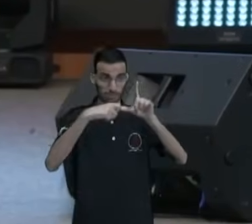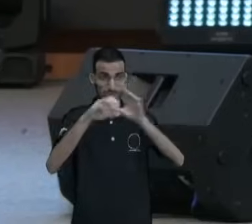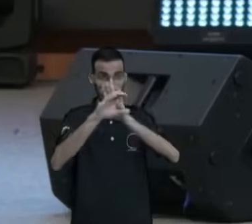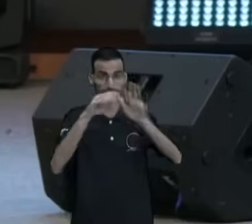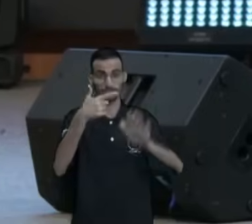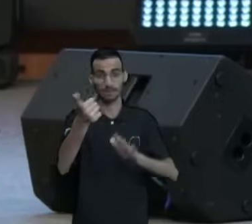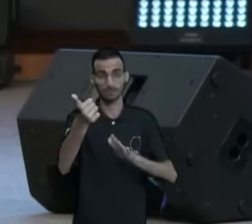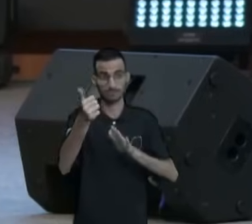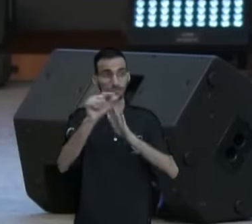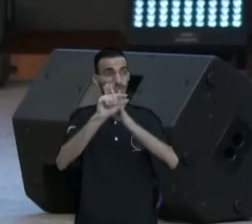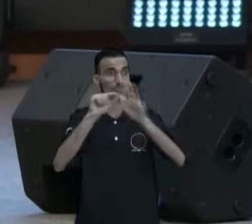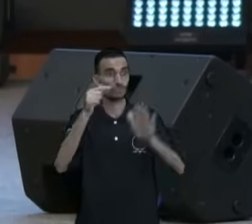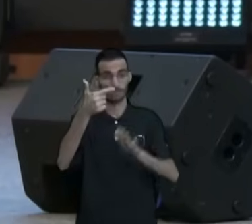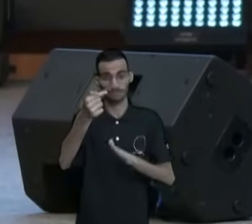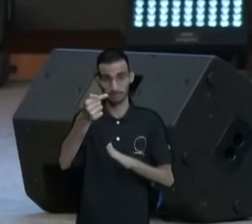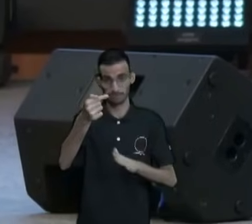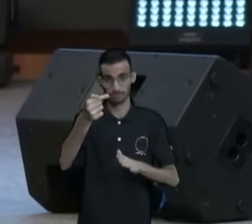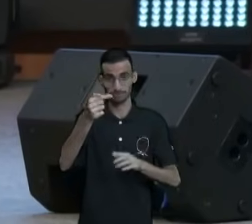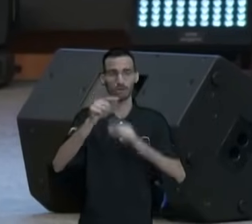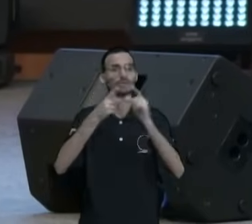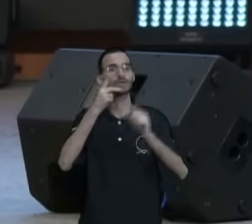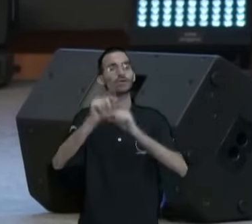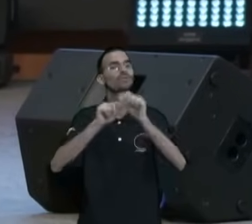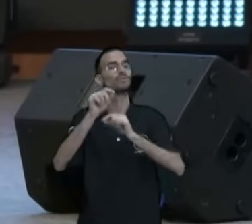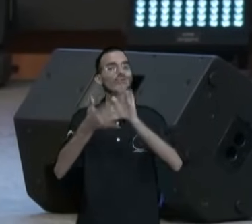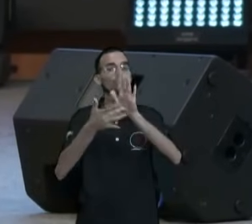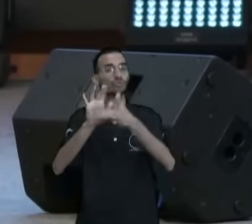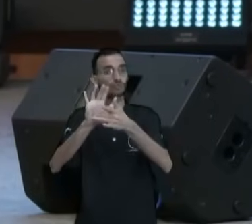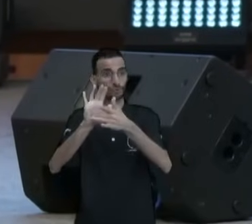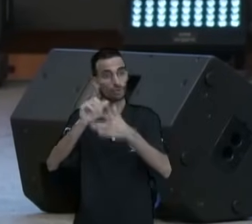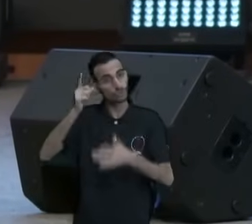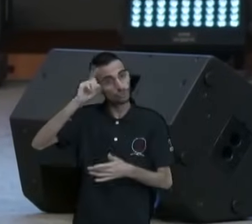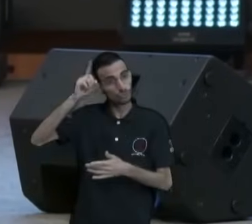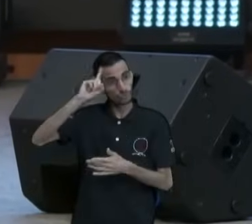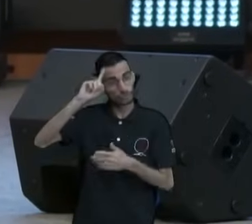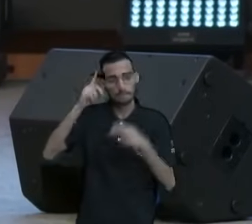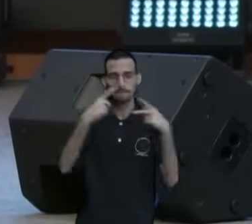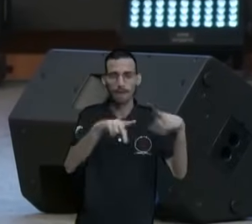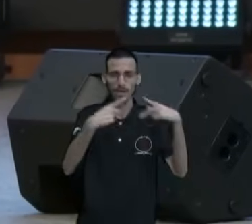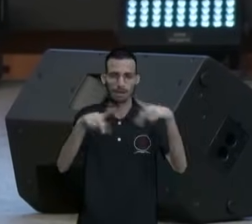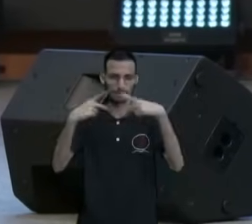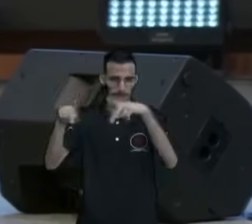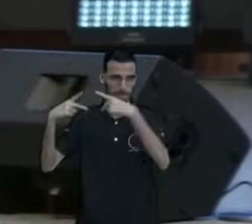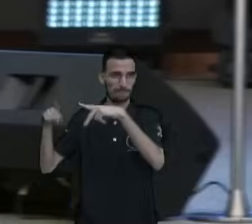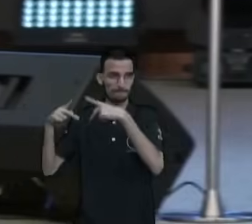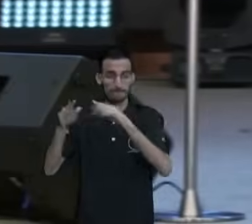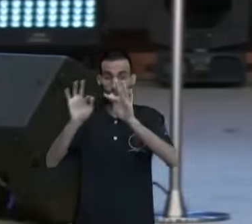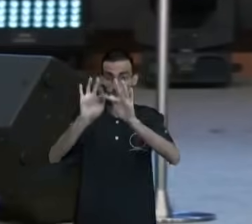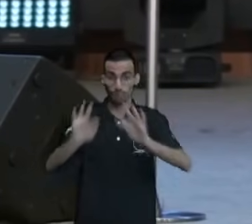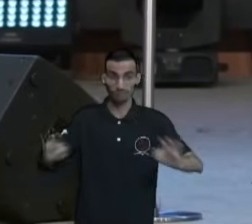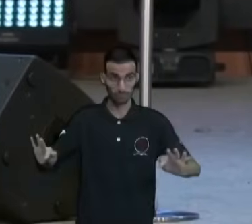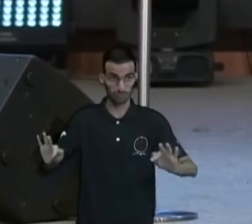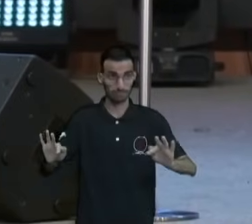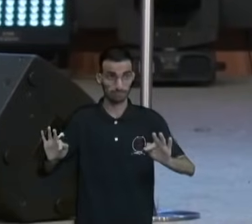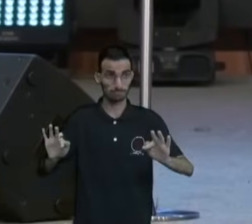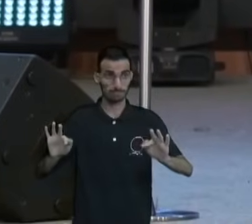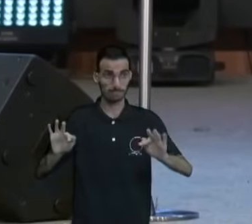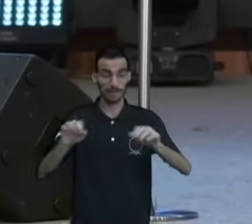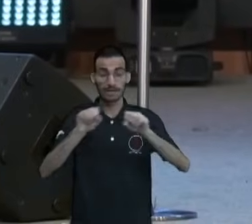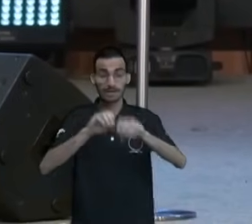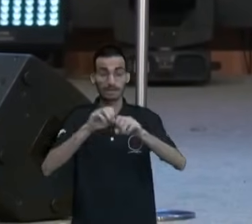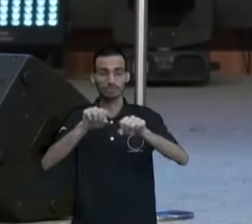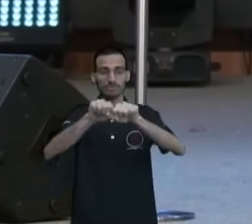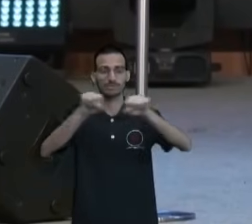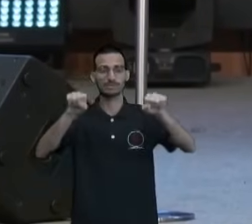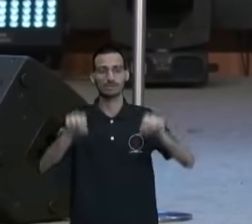Jesus todo dia pregava no templo ensinava nas sinagogas Ah quer dizer que o templo